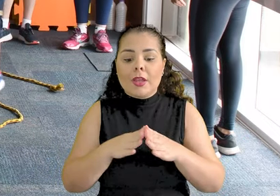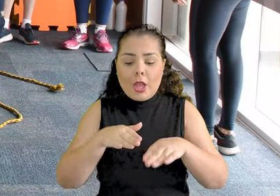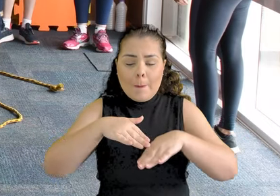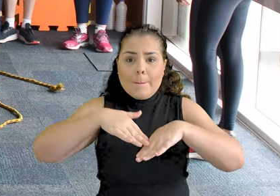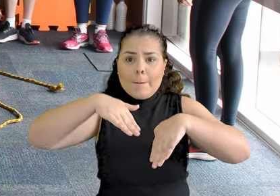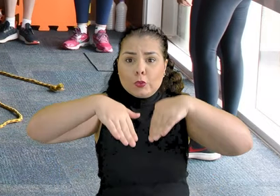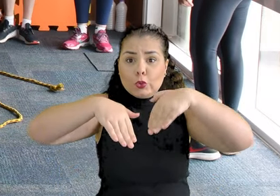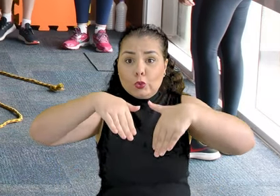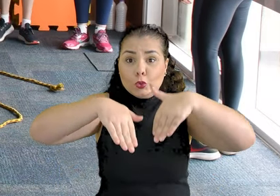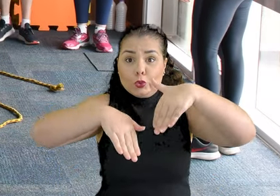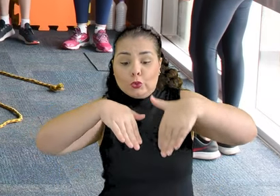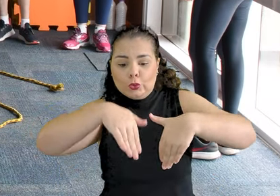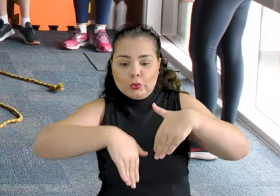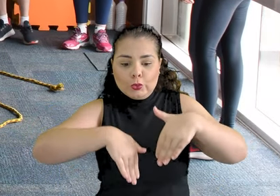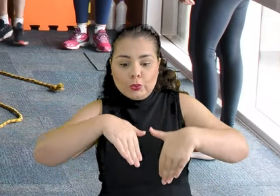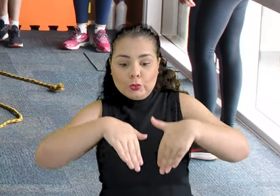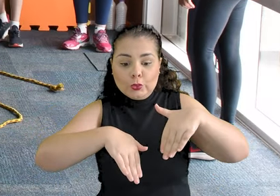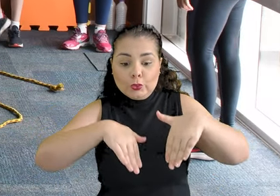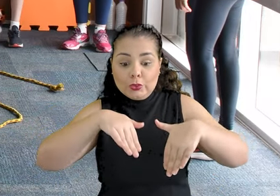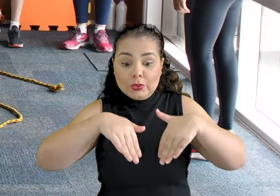ponta do pé.